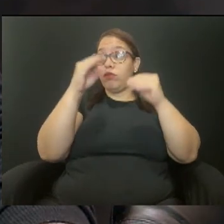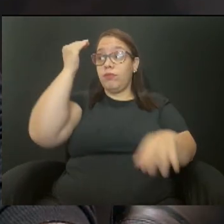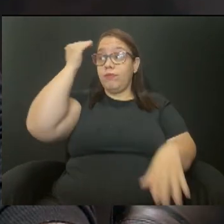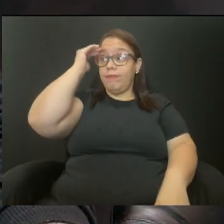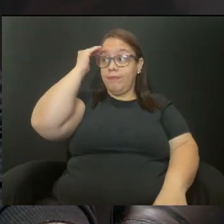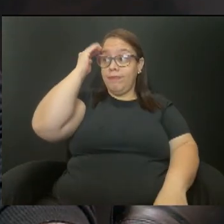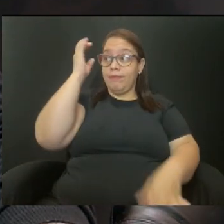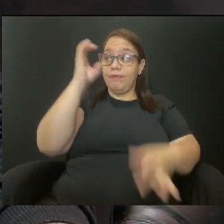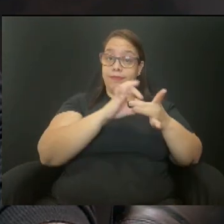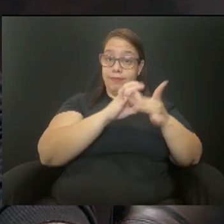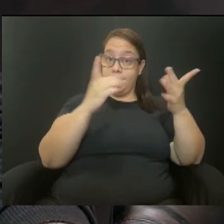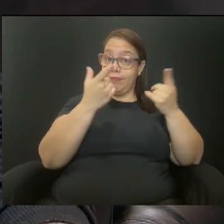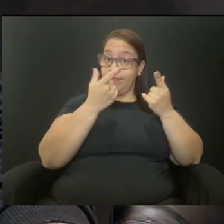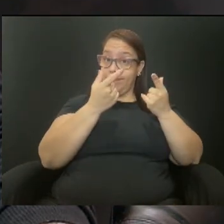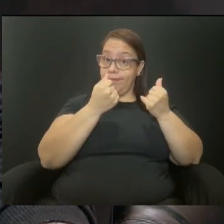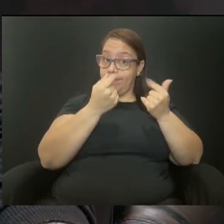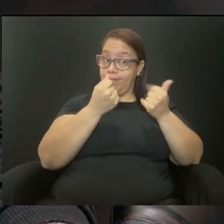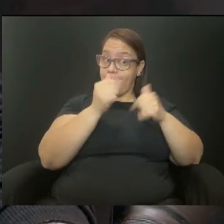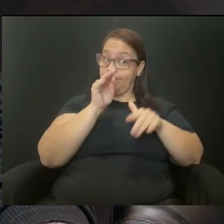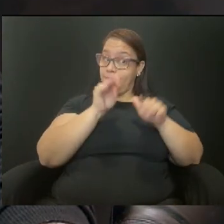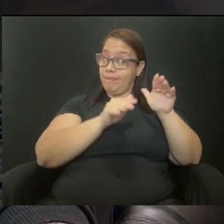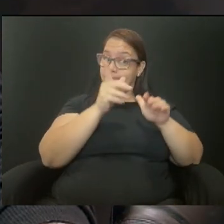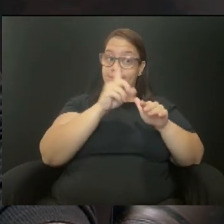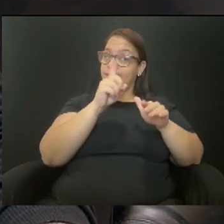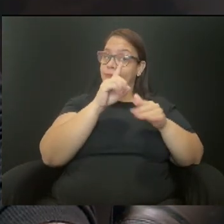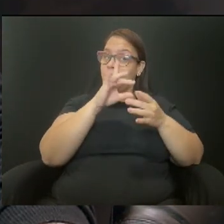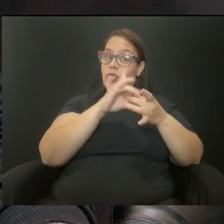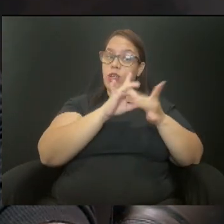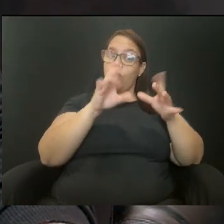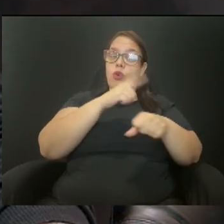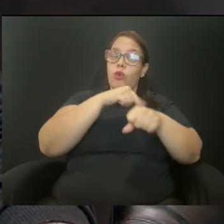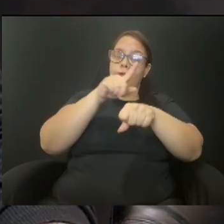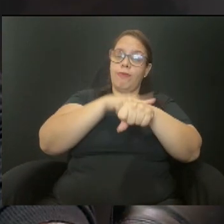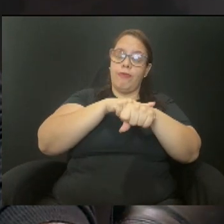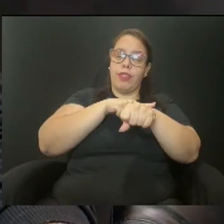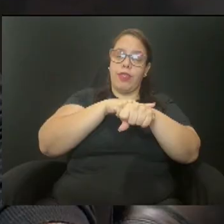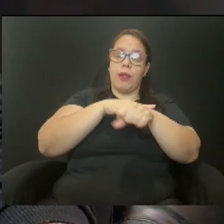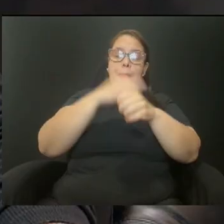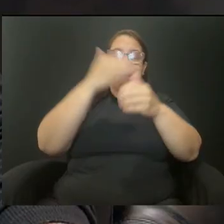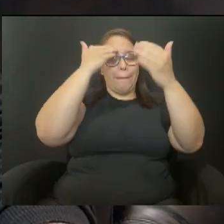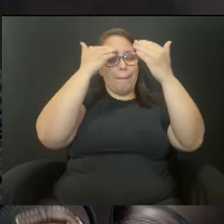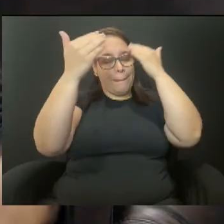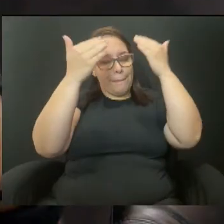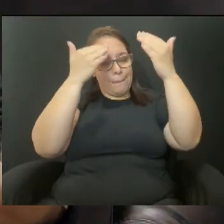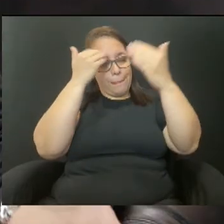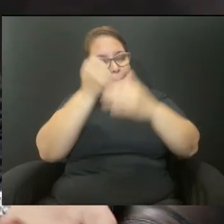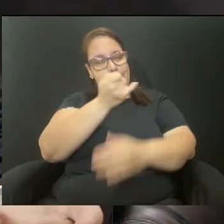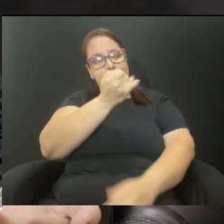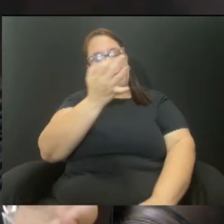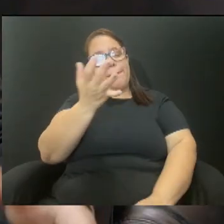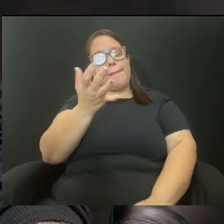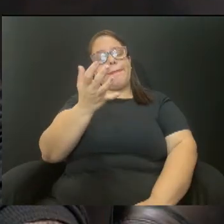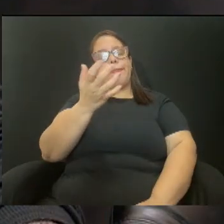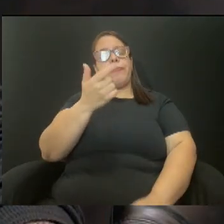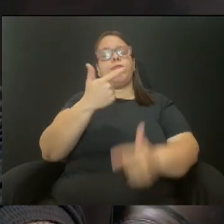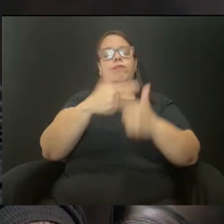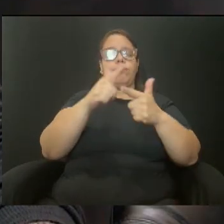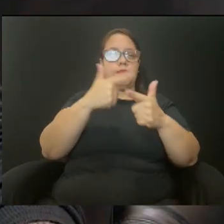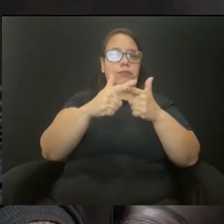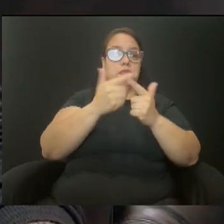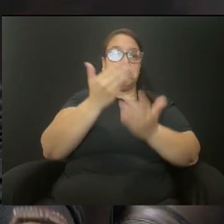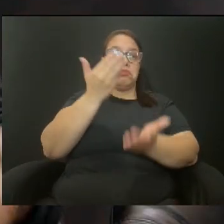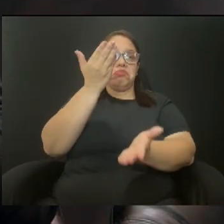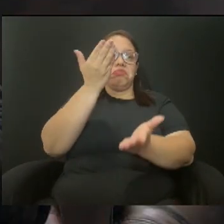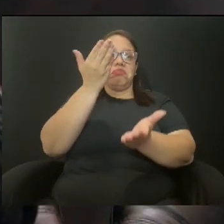financeira muitas vezes não é a sua liberdade de tempo, liberdade psicológica e quais são os custos. Aí você coloca numa balança. Tá valendo